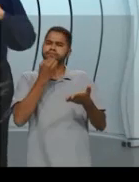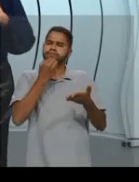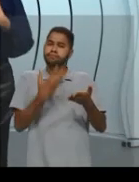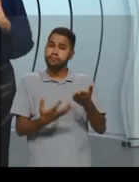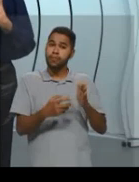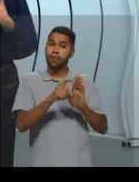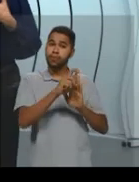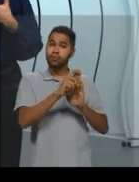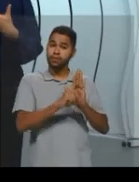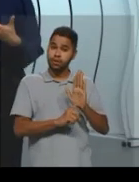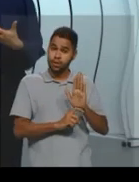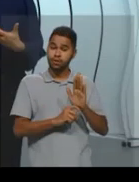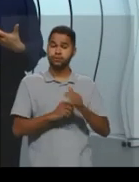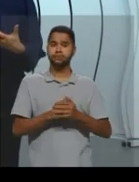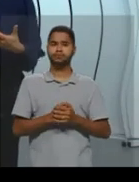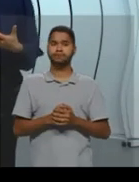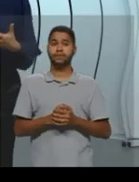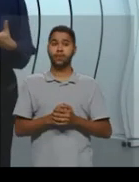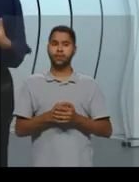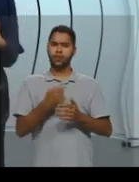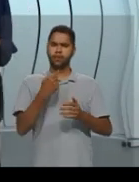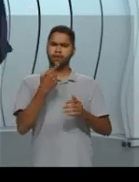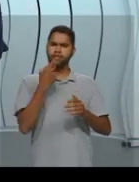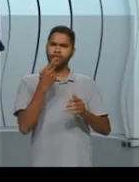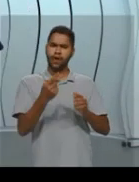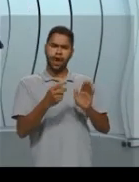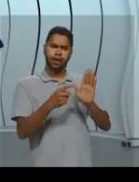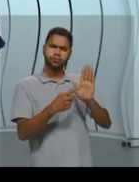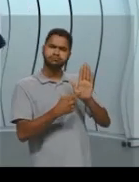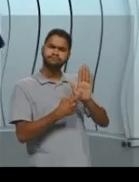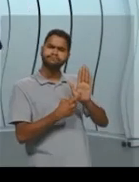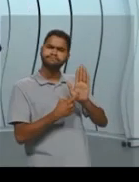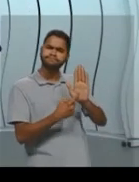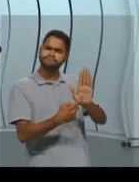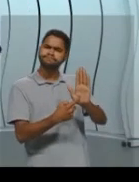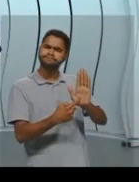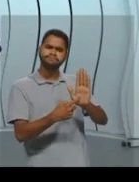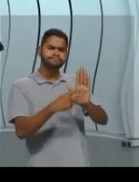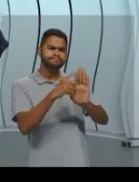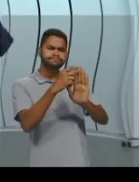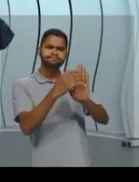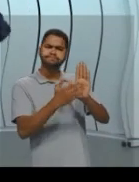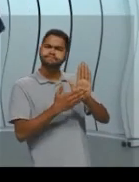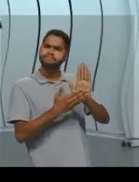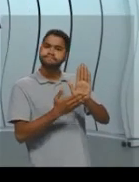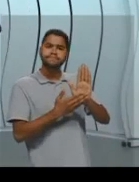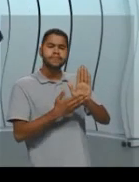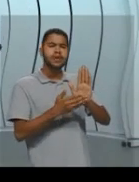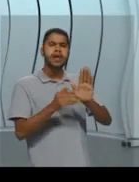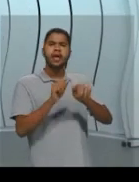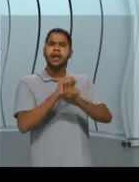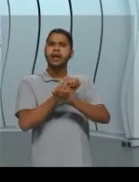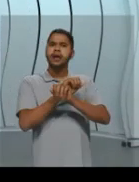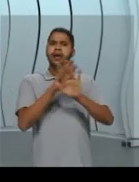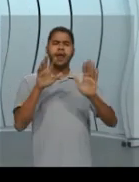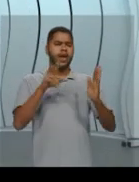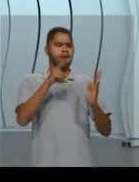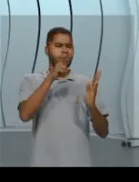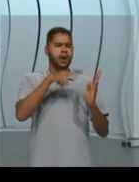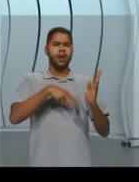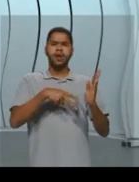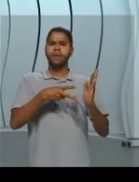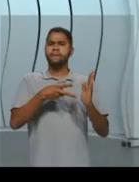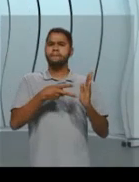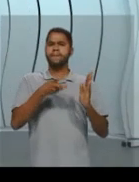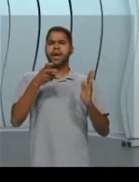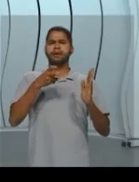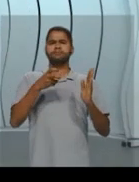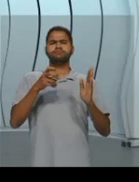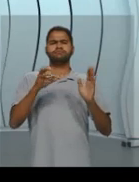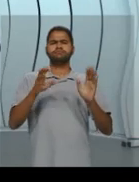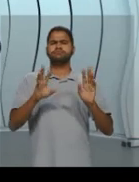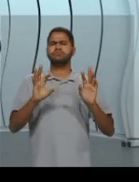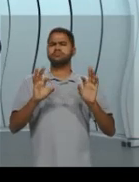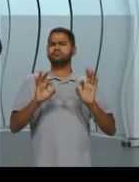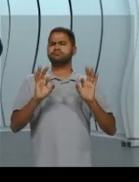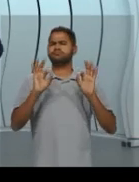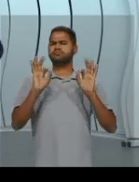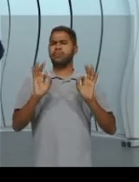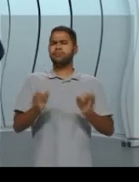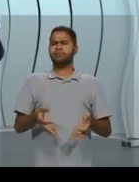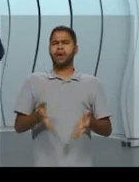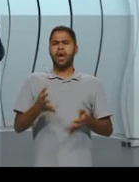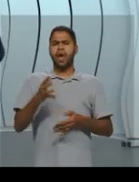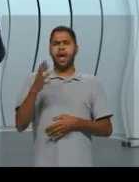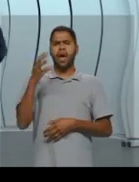quando eu falo em explícito, é aquilo que está claro. Você leu, fez uma boa leitura do texto,